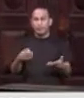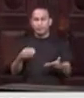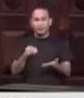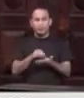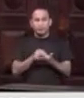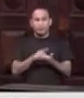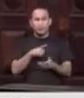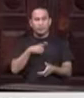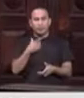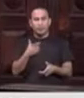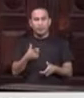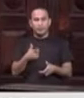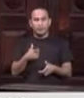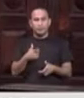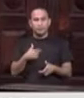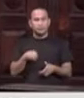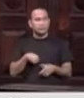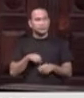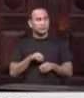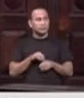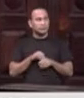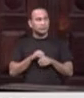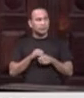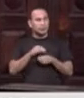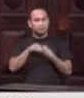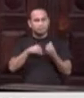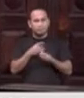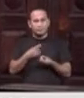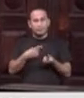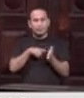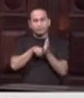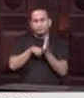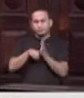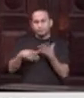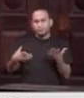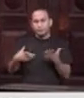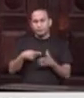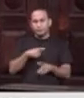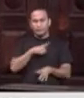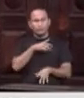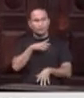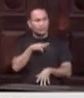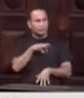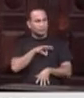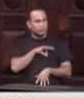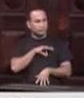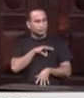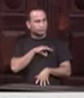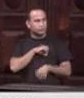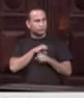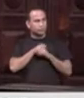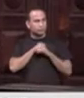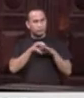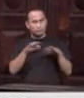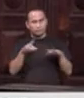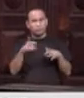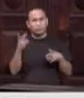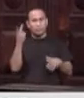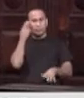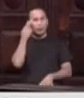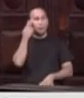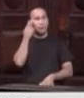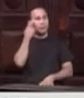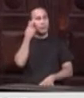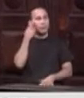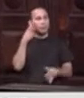a inviabilização da investigação criminal e a inviabilização do policiamento ostensivo normal.